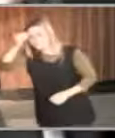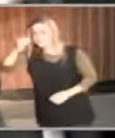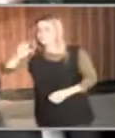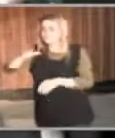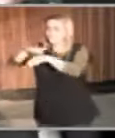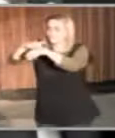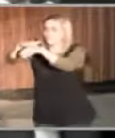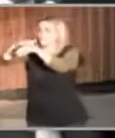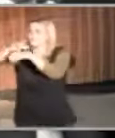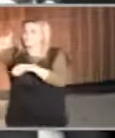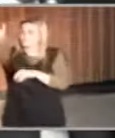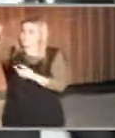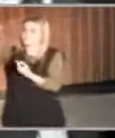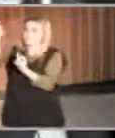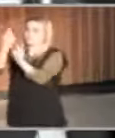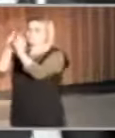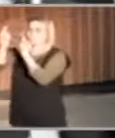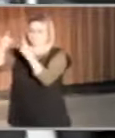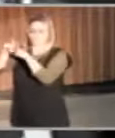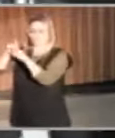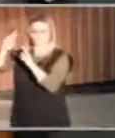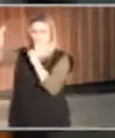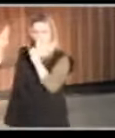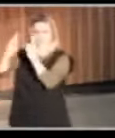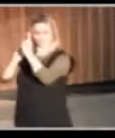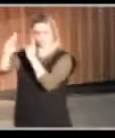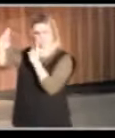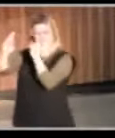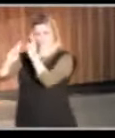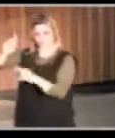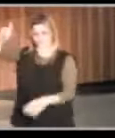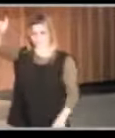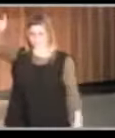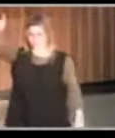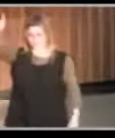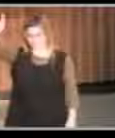mais do que falar a respeito de Deus